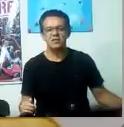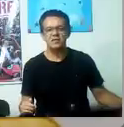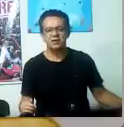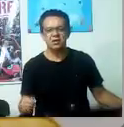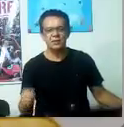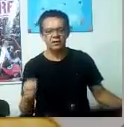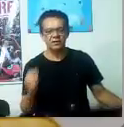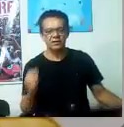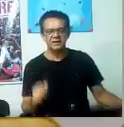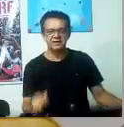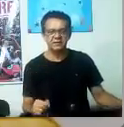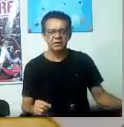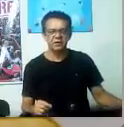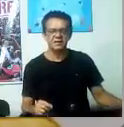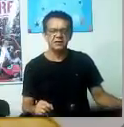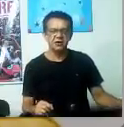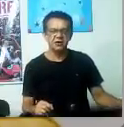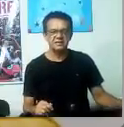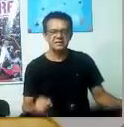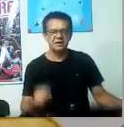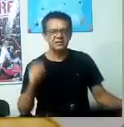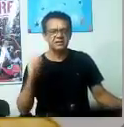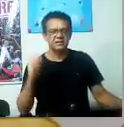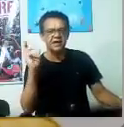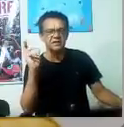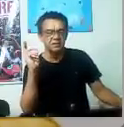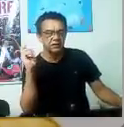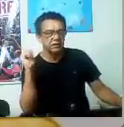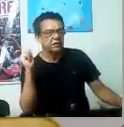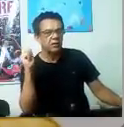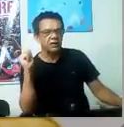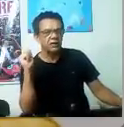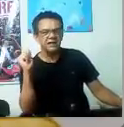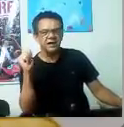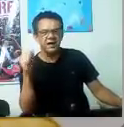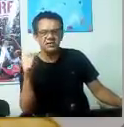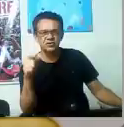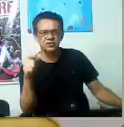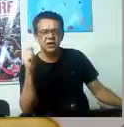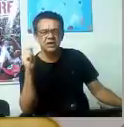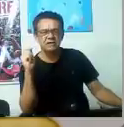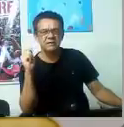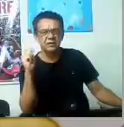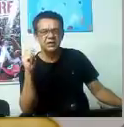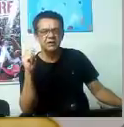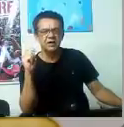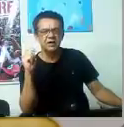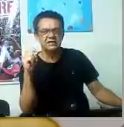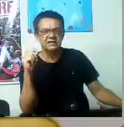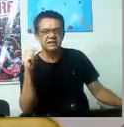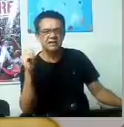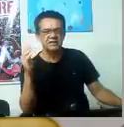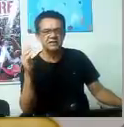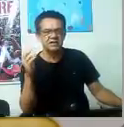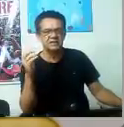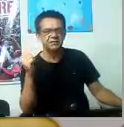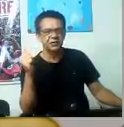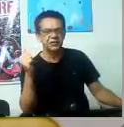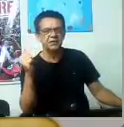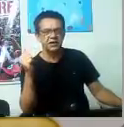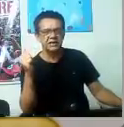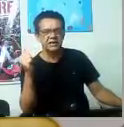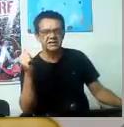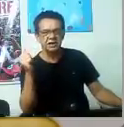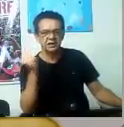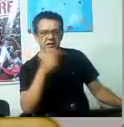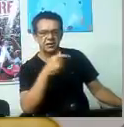Salve, salve pessoal, Paulo da página por nossa democracia dos canais Paulo Andrade Castro, Lula livre por democracia e resistência